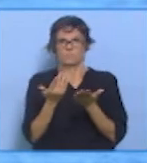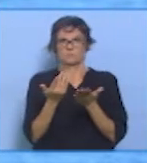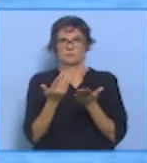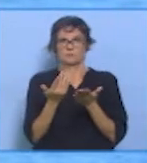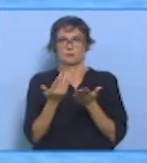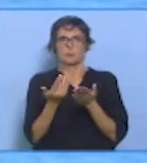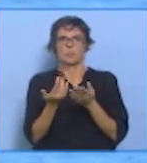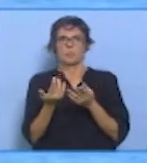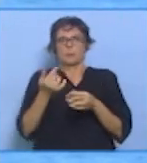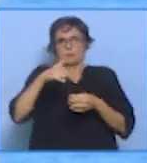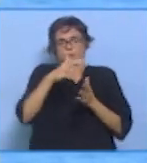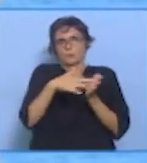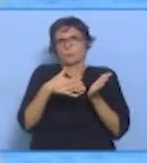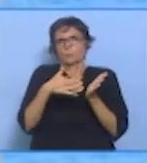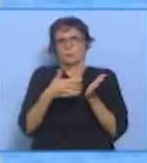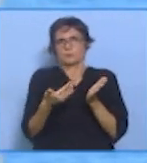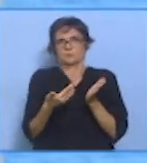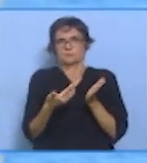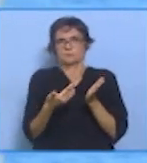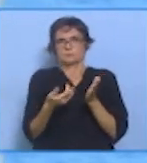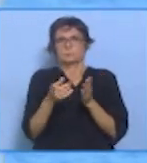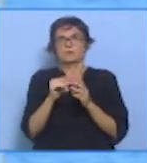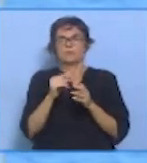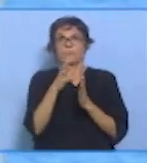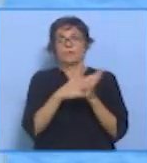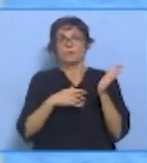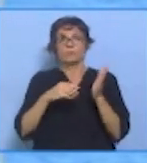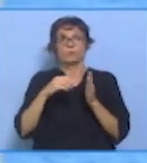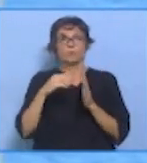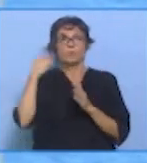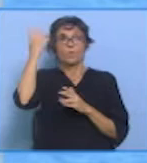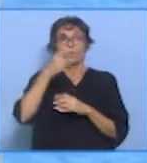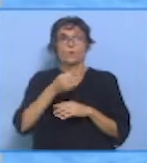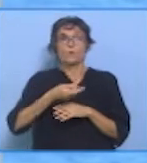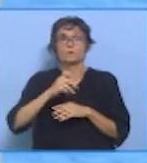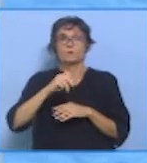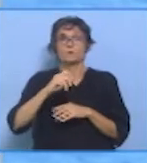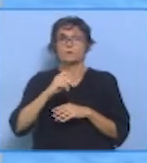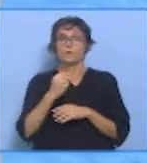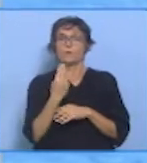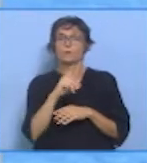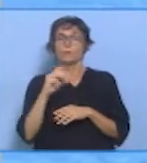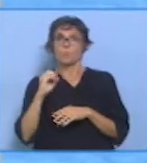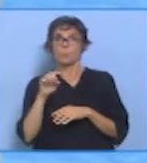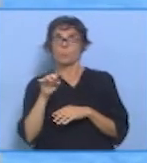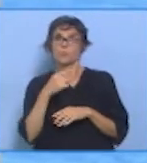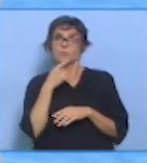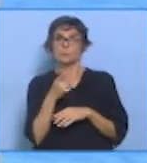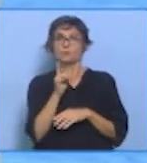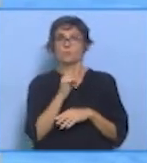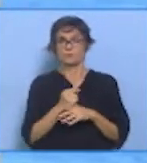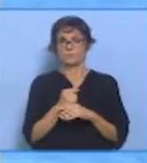aqui muito patente em todas as questões, mesmo a de São Paulo, que é uma leitura fantástica, não é? E São Paulo diz-nos isto,